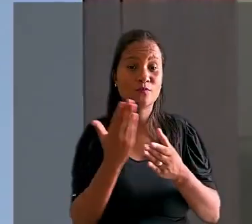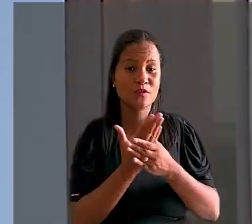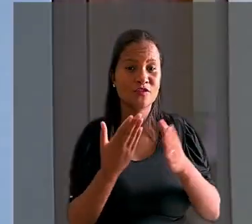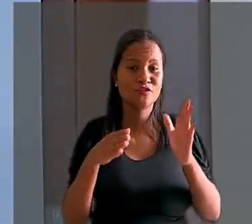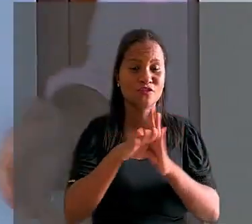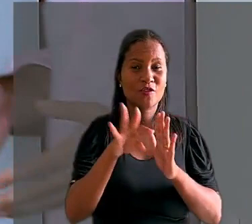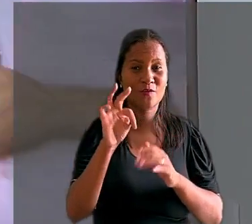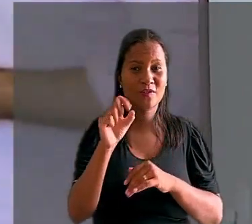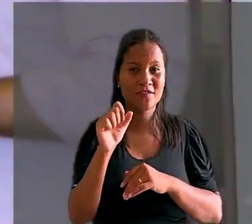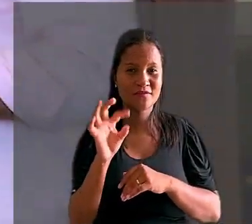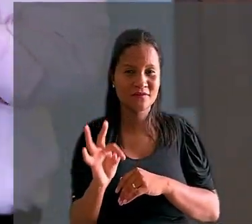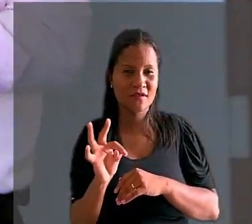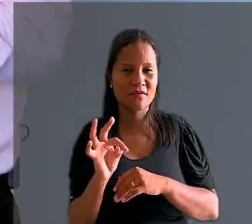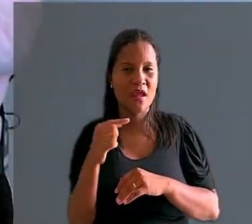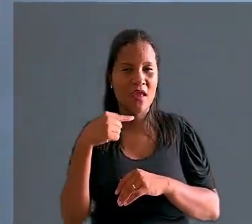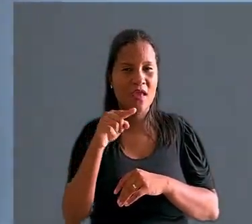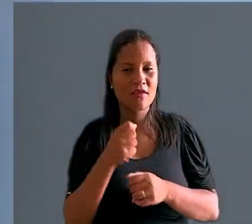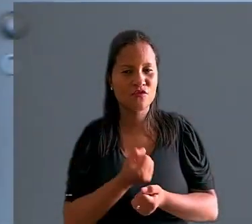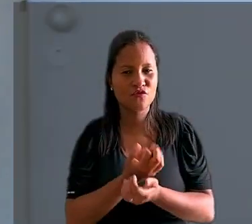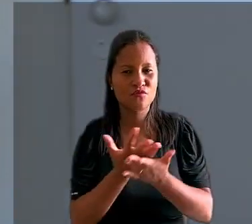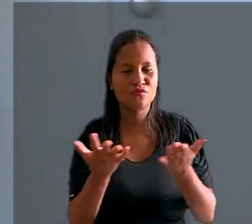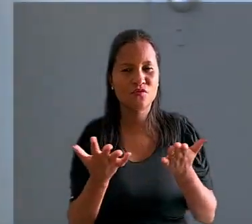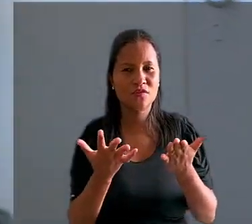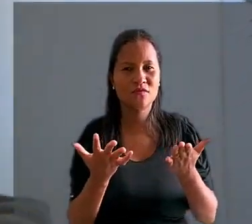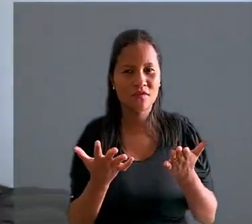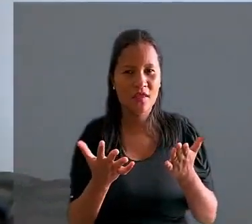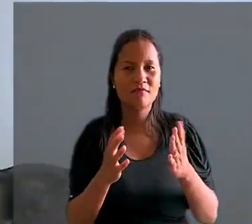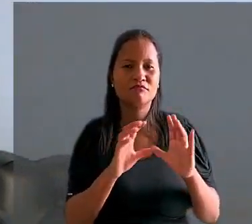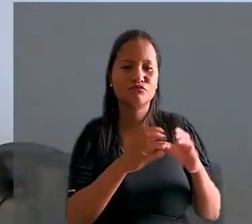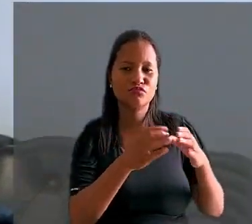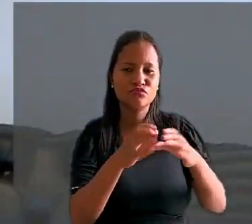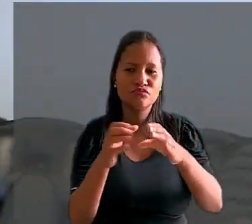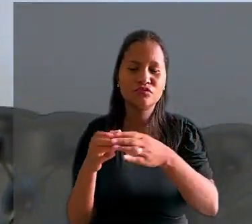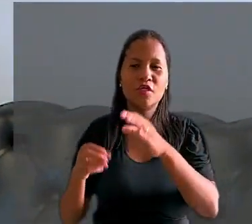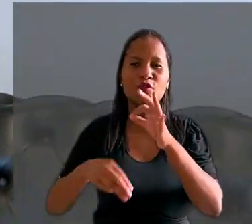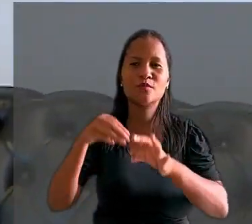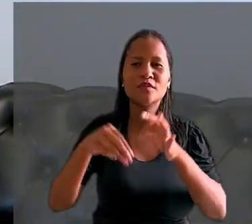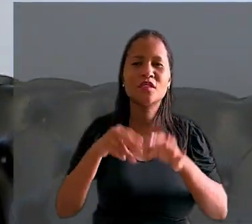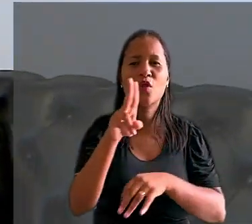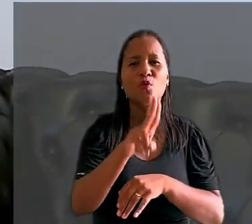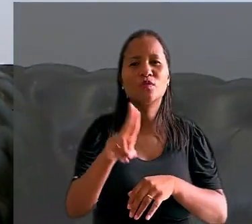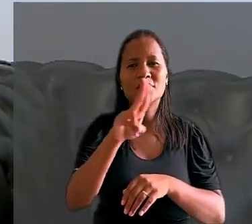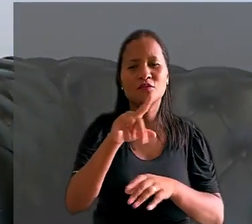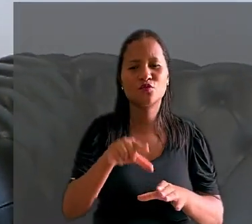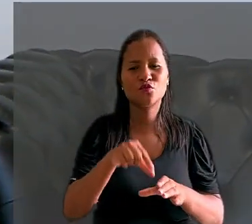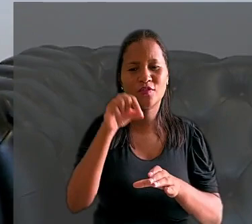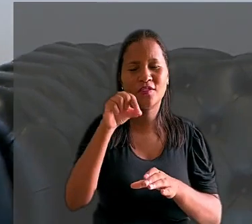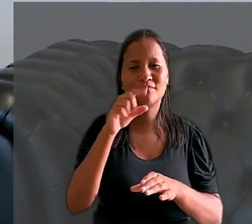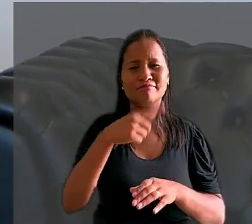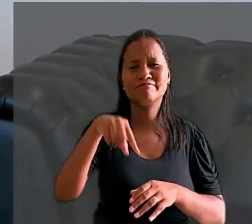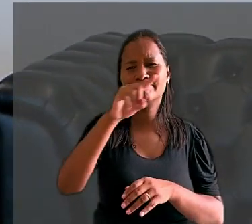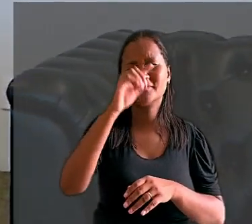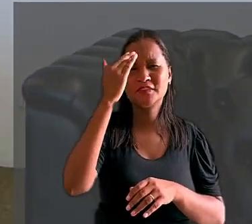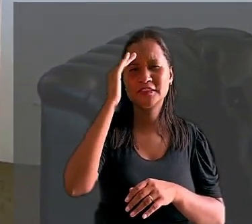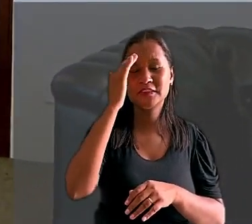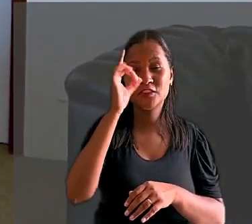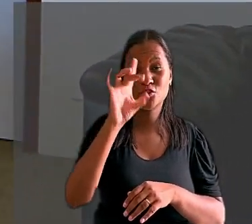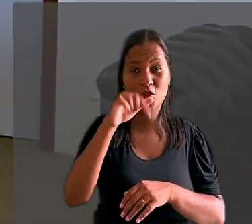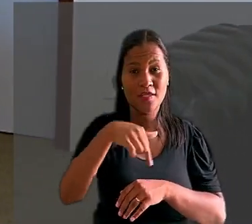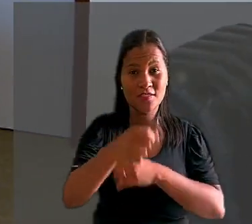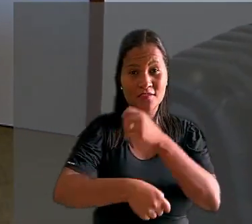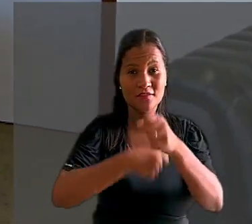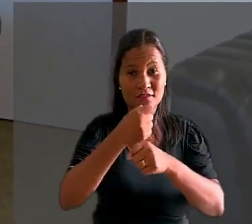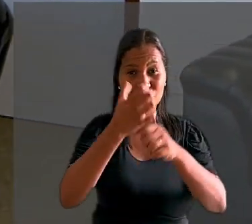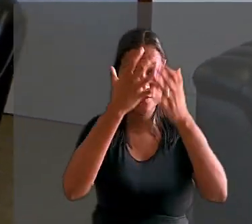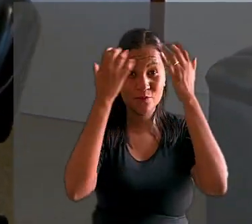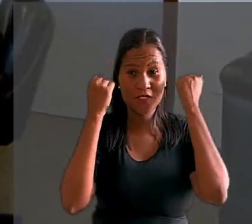instância. Quando os processos chegam ao TST, eles são distribuídos aos gabinetes dos ministros por meio de sorteio. Para se ter uma ideia,